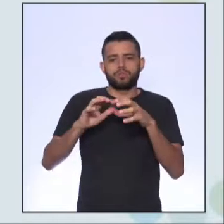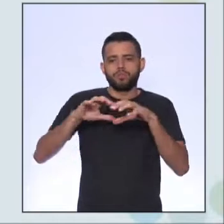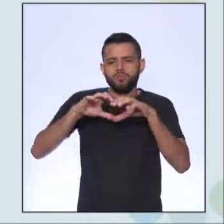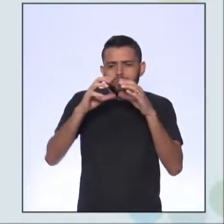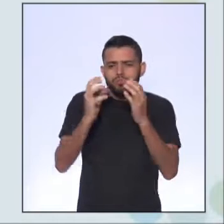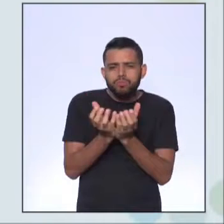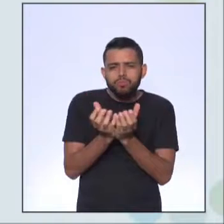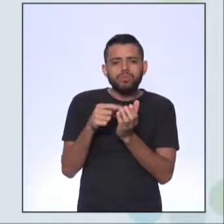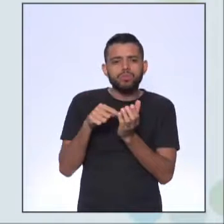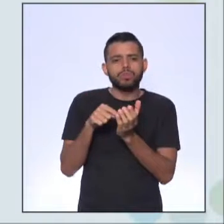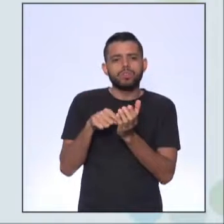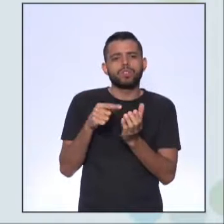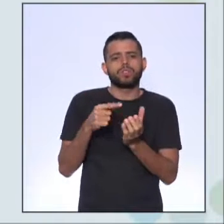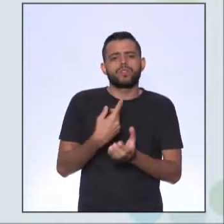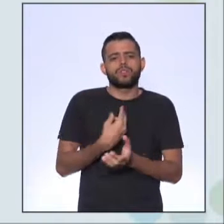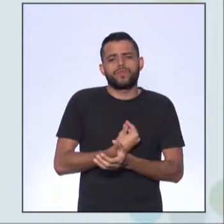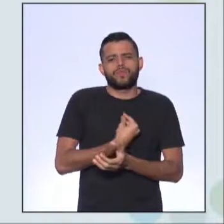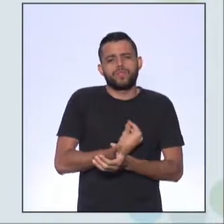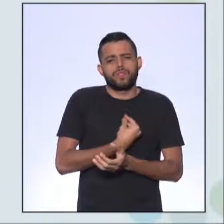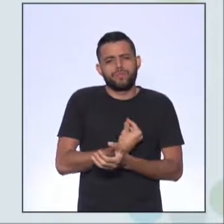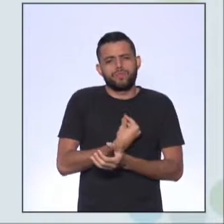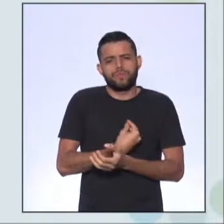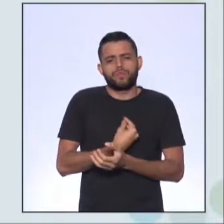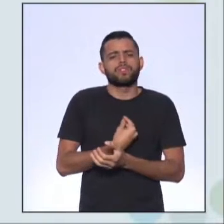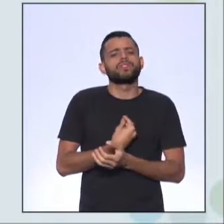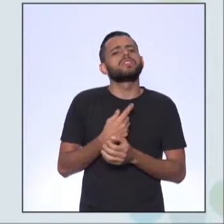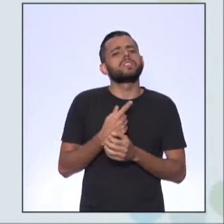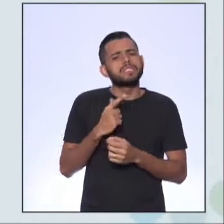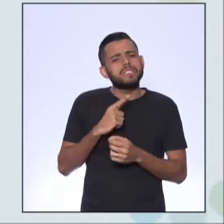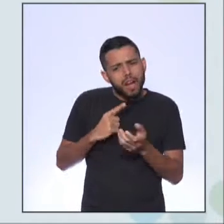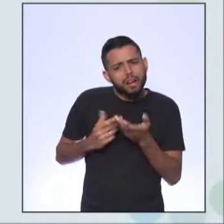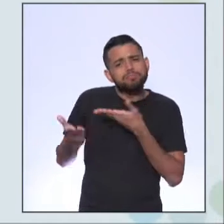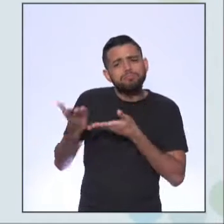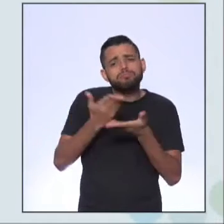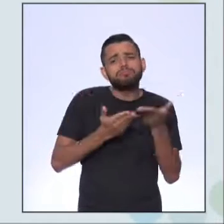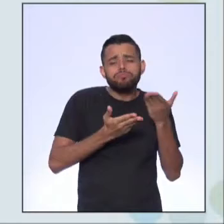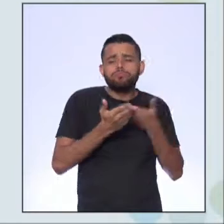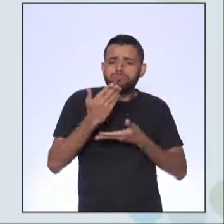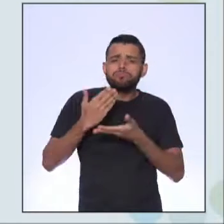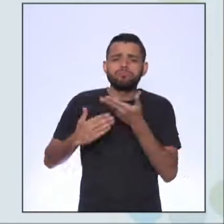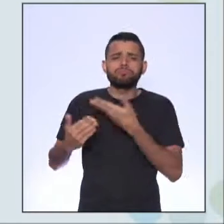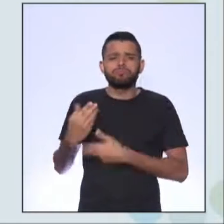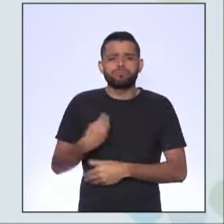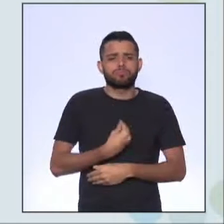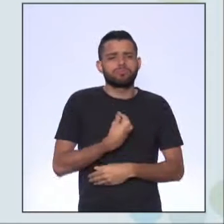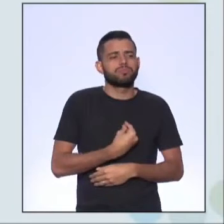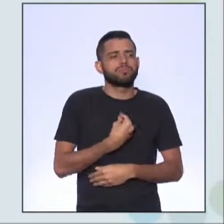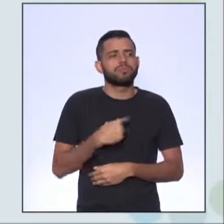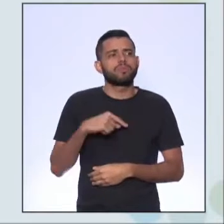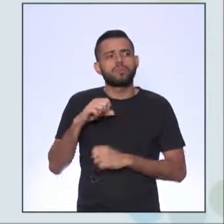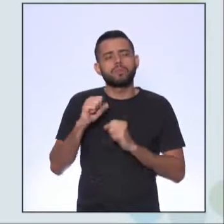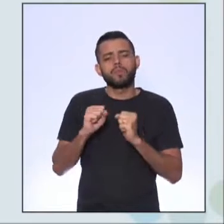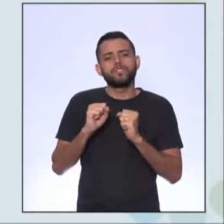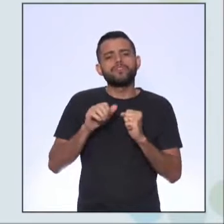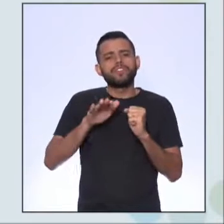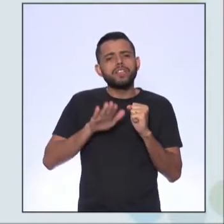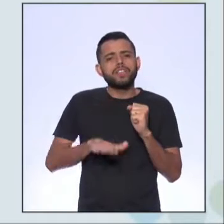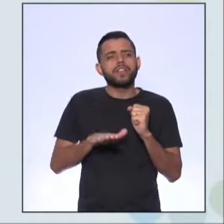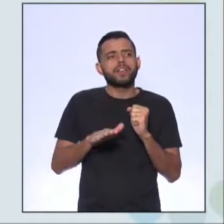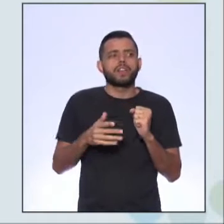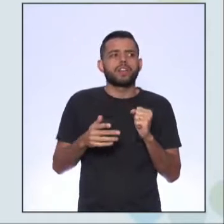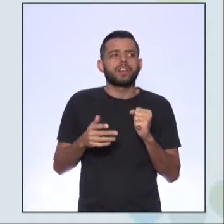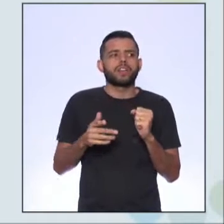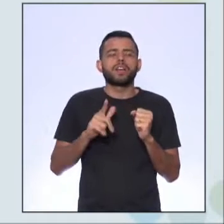seres vivos e não vivos, onde fatores abióticos e bióticos estão interagindo. Tanto é que o terrário ele pode ficar, tá, sem